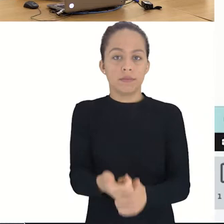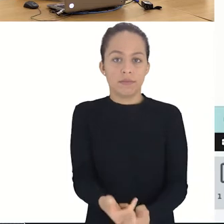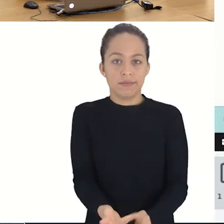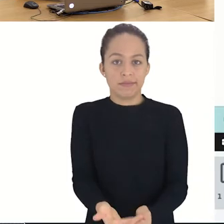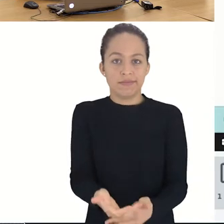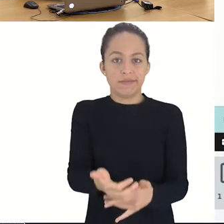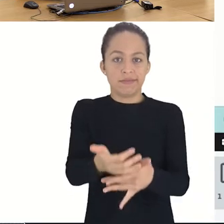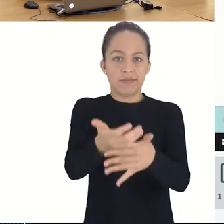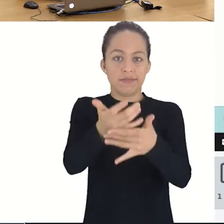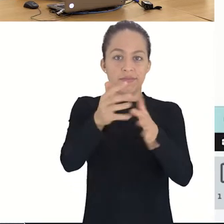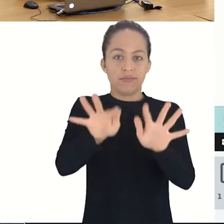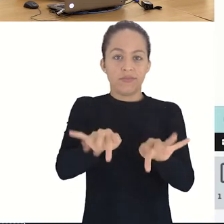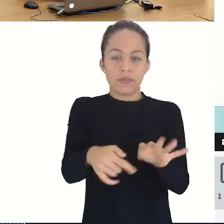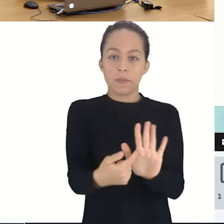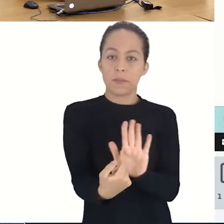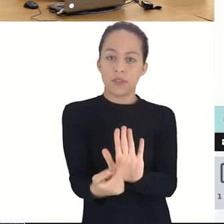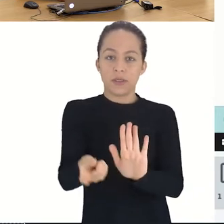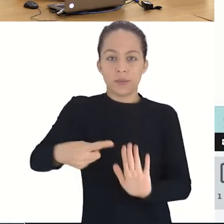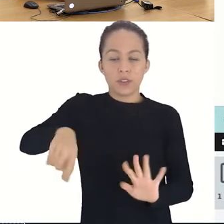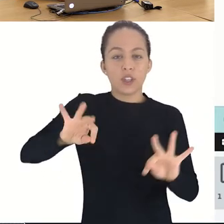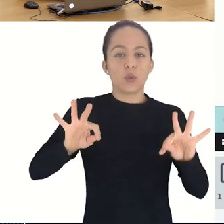Então vamos seguir para o final da lista.